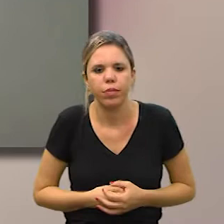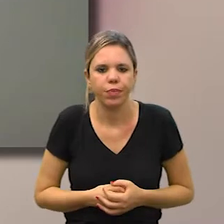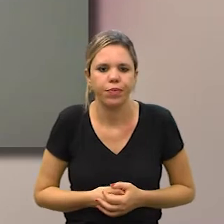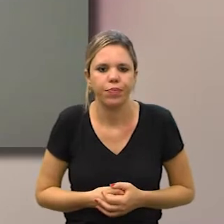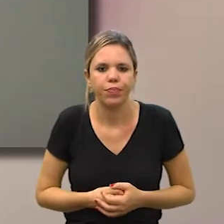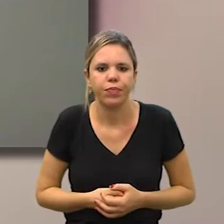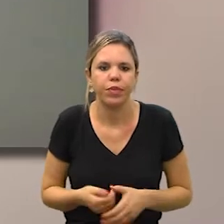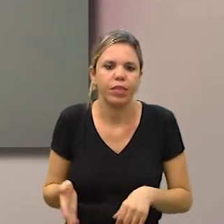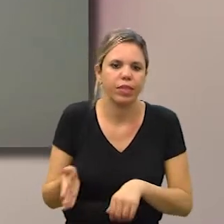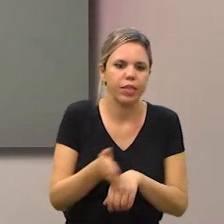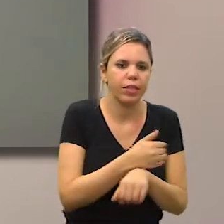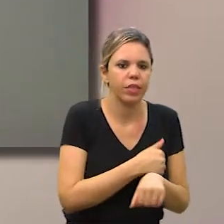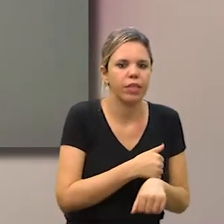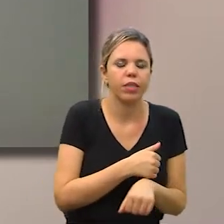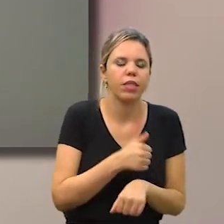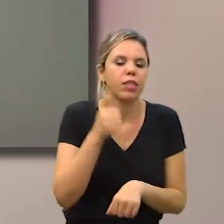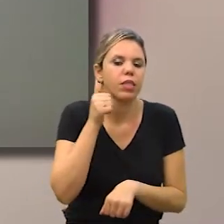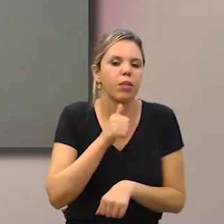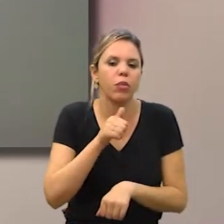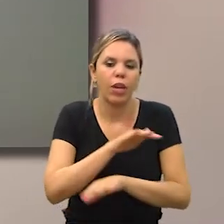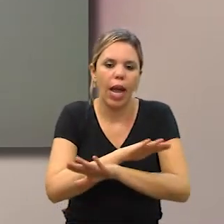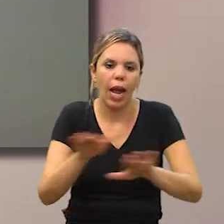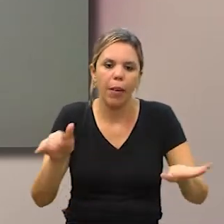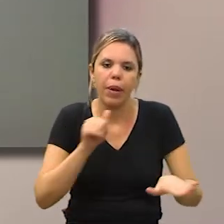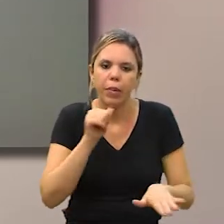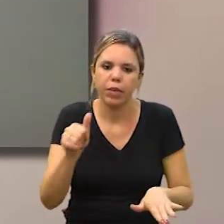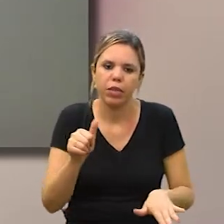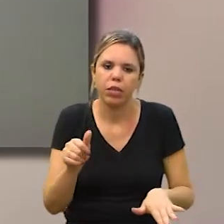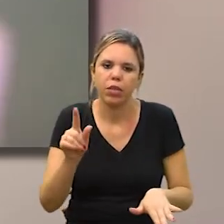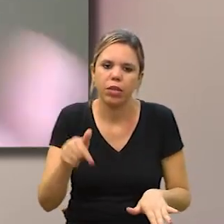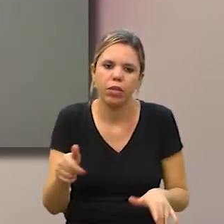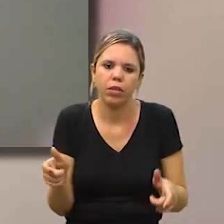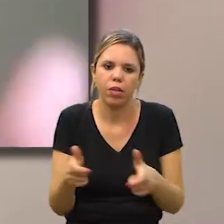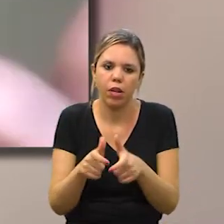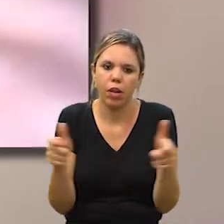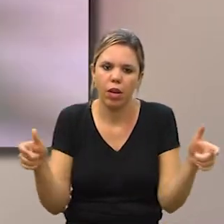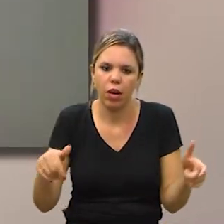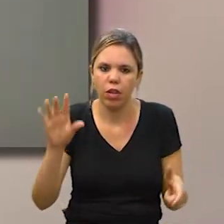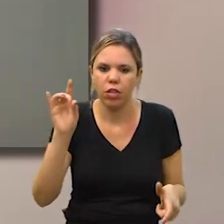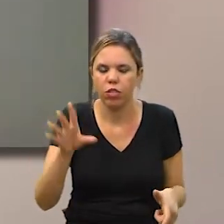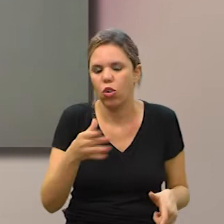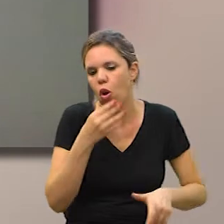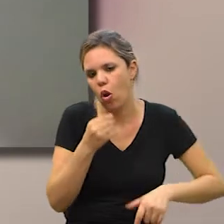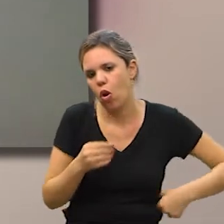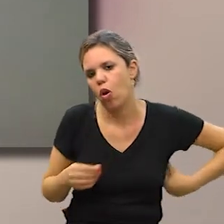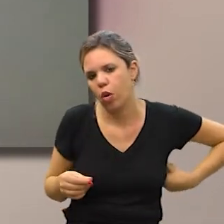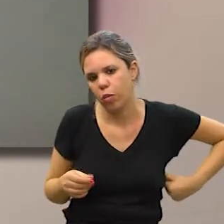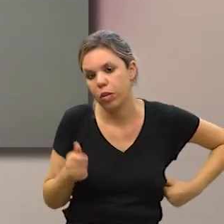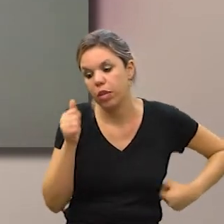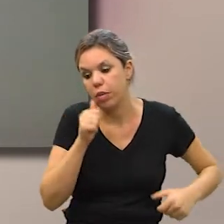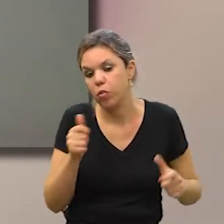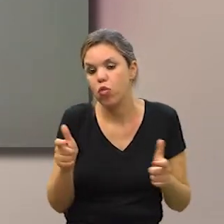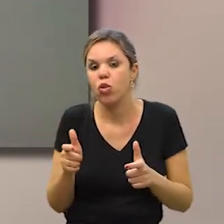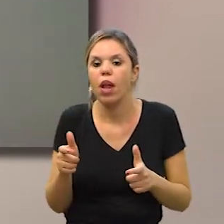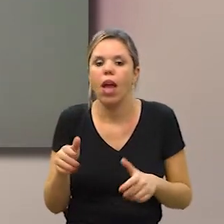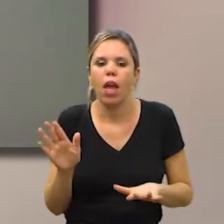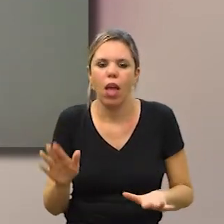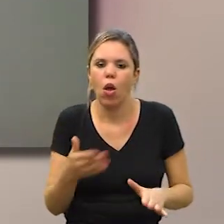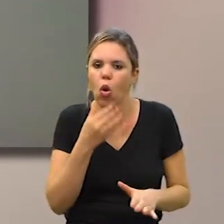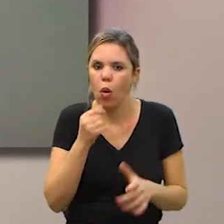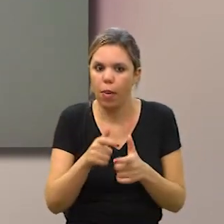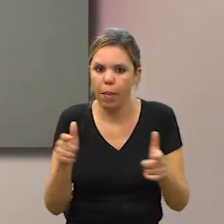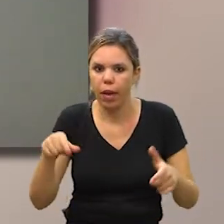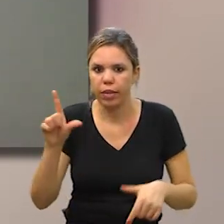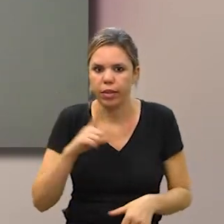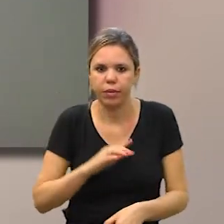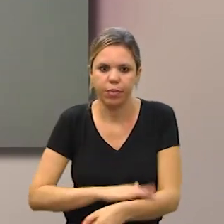Então antes da menopausa na mulher é um pouquinho mais de homens do que mulheres igualmente um